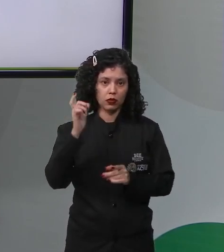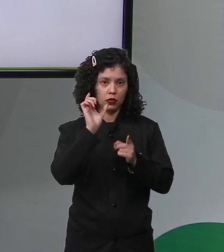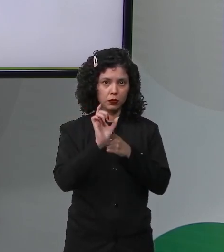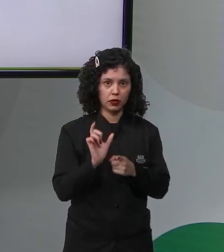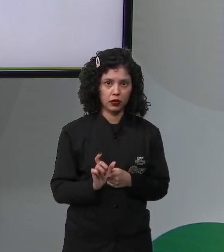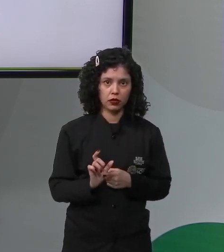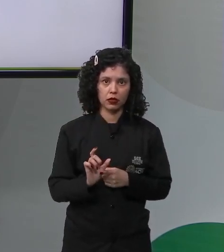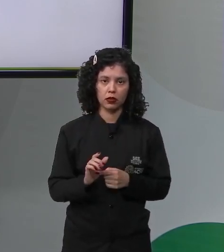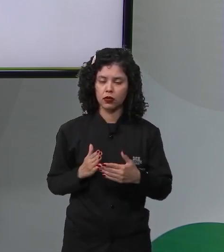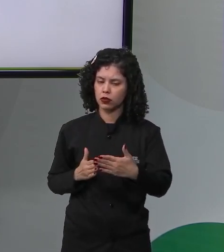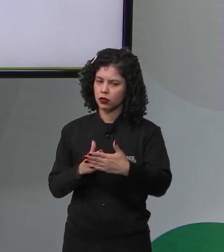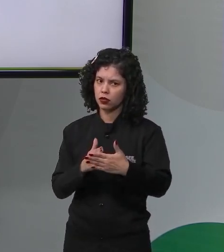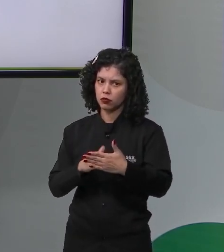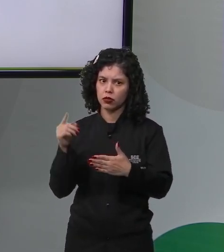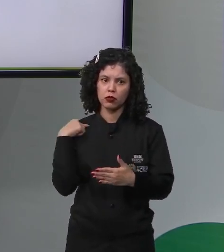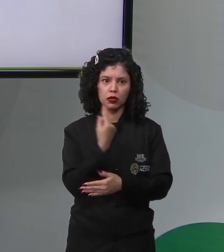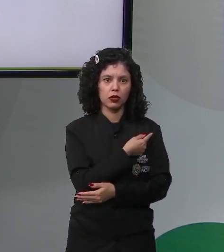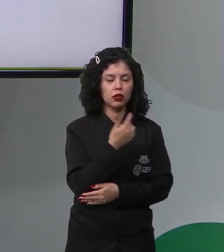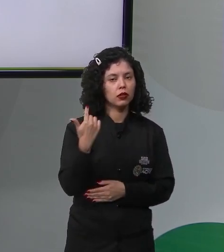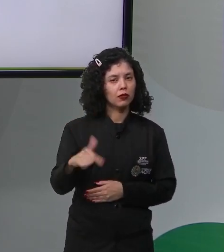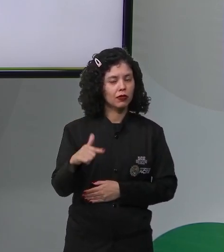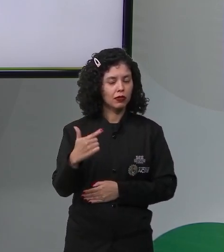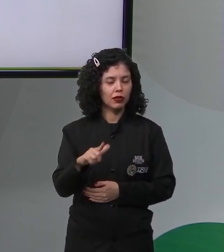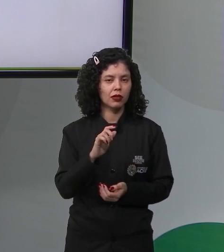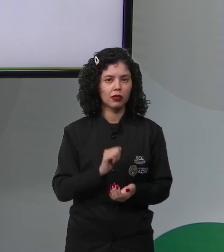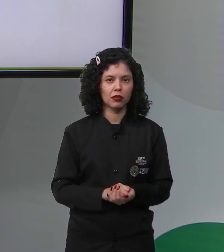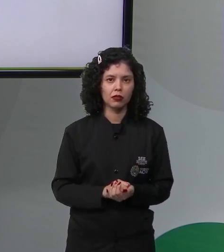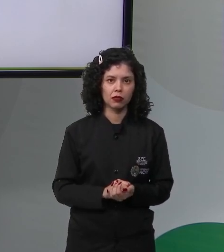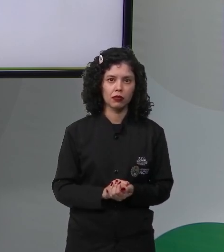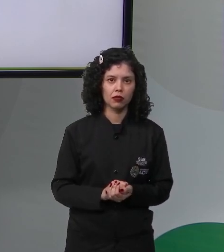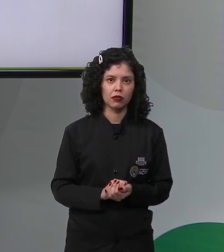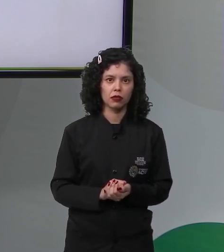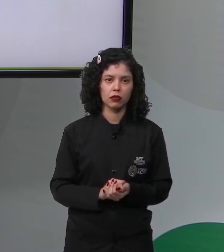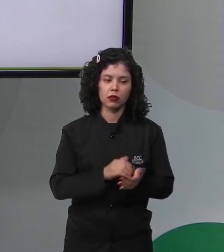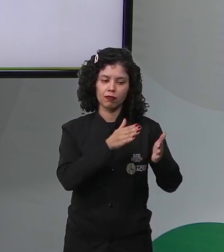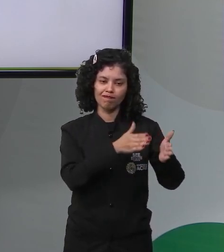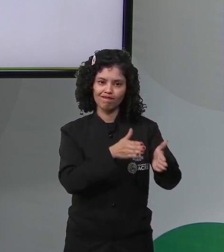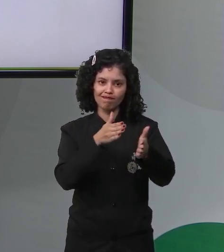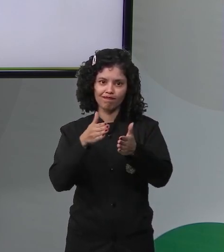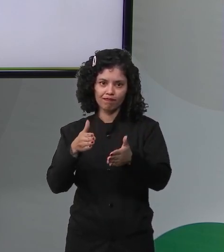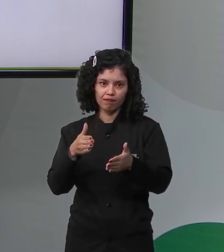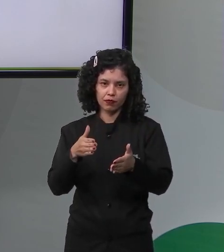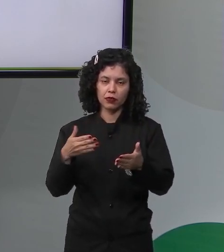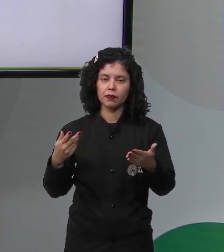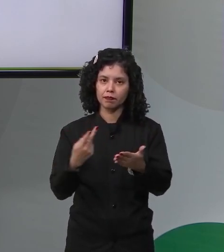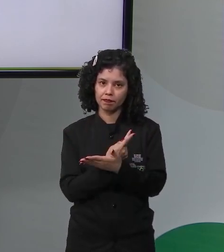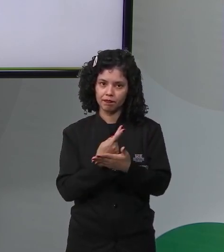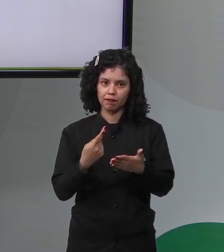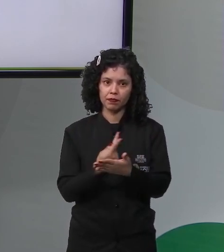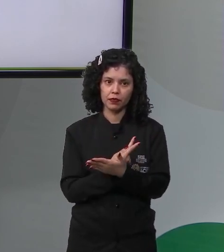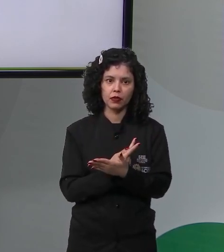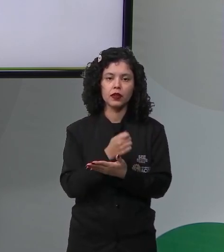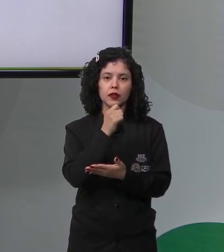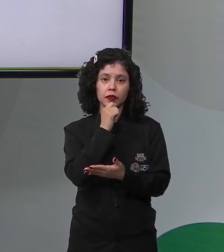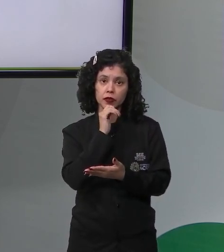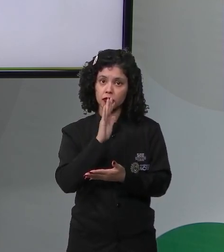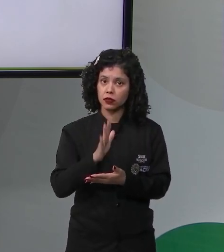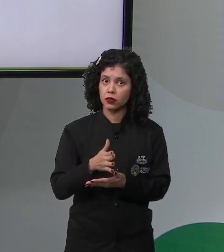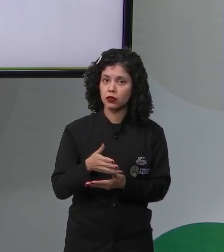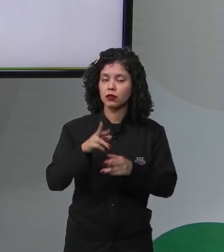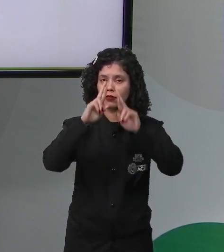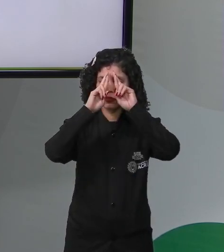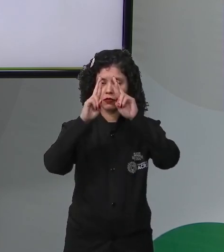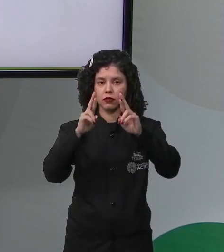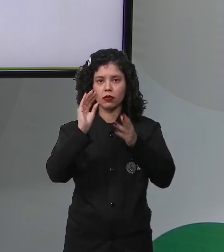palavras, limites para nós não termos, digamos assim, condutas inadequadas que venham desrespeitar com